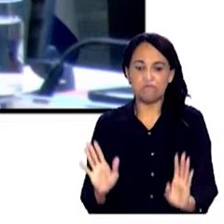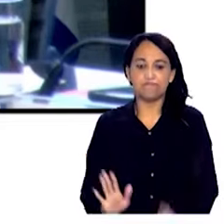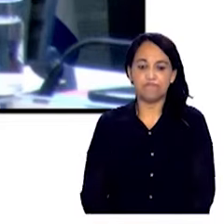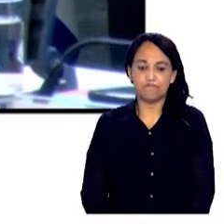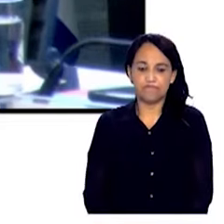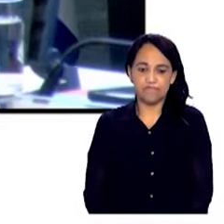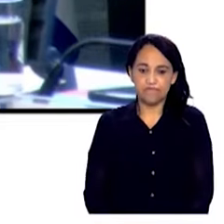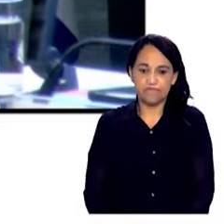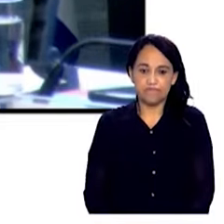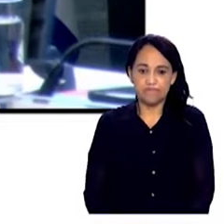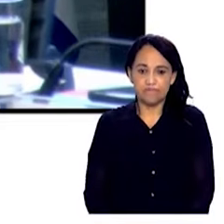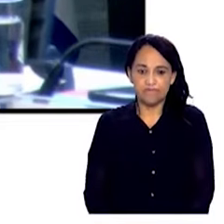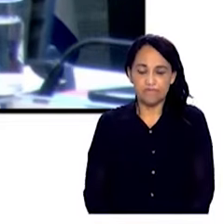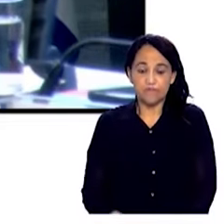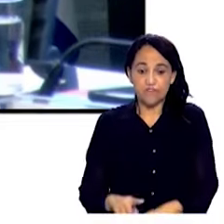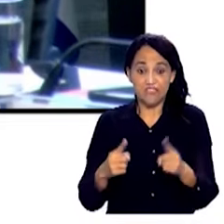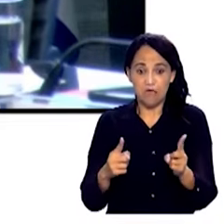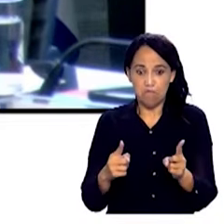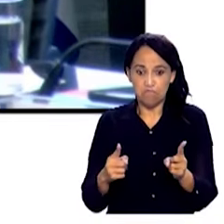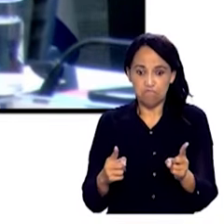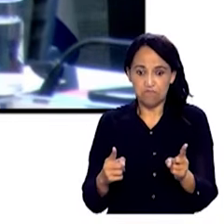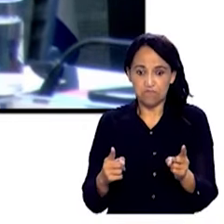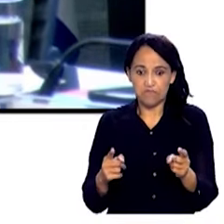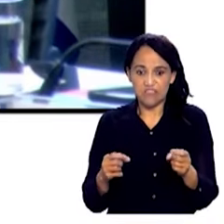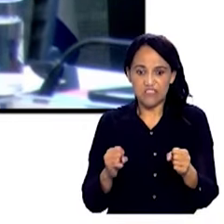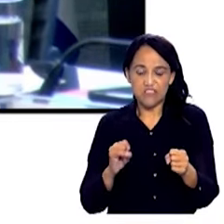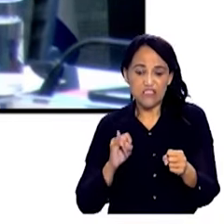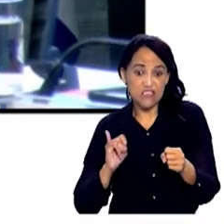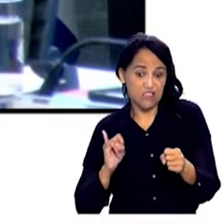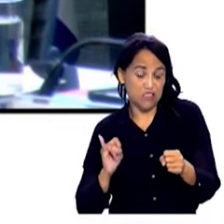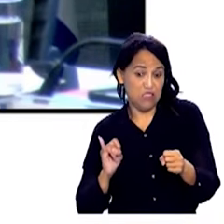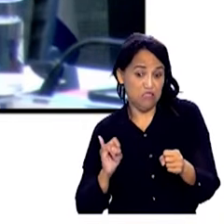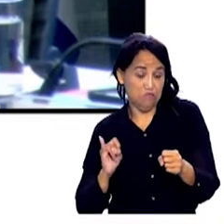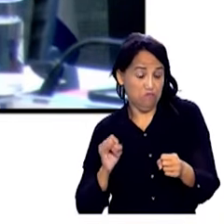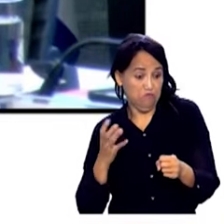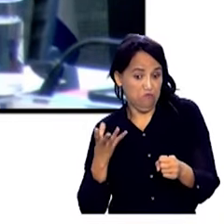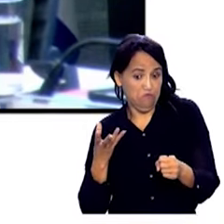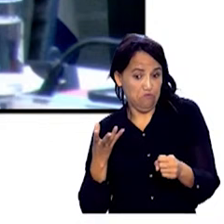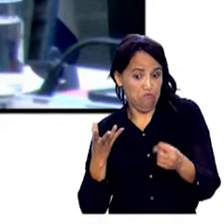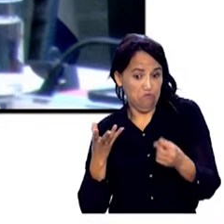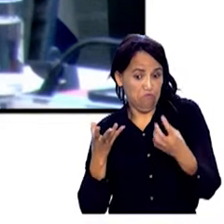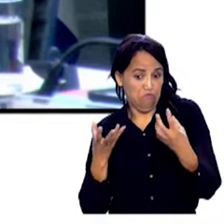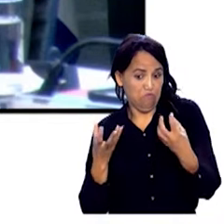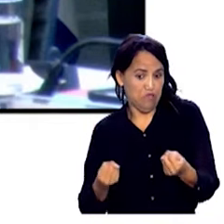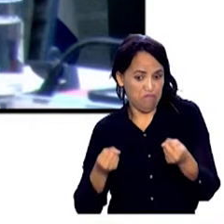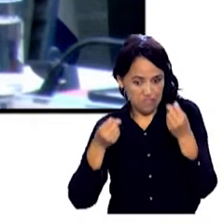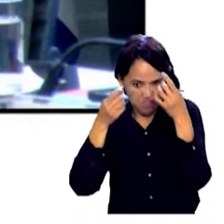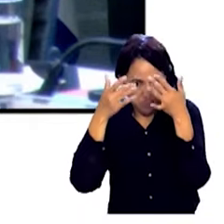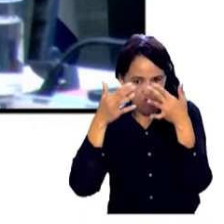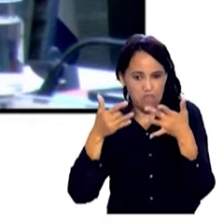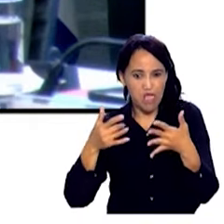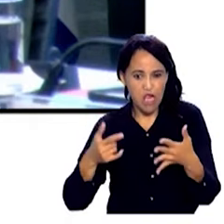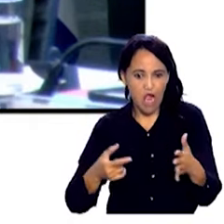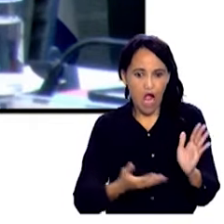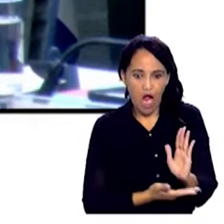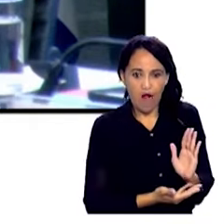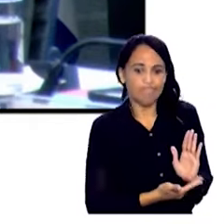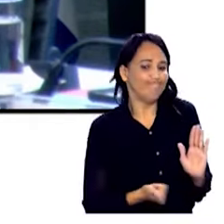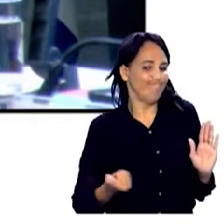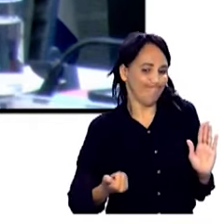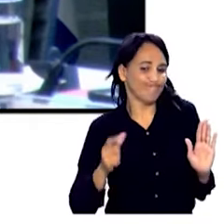então Eh se vamos falar de eh filtro assuma gravar seu filtro por